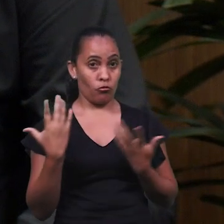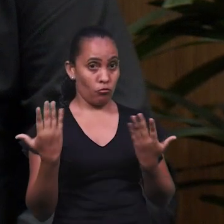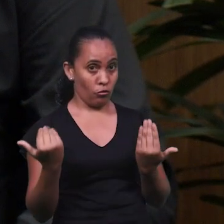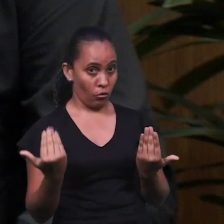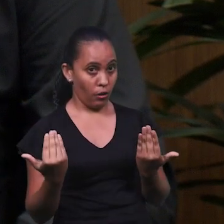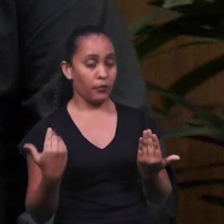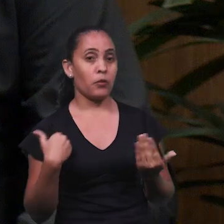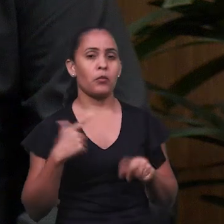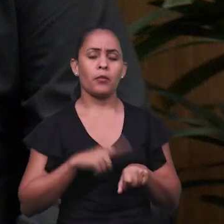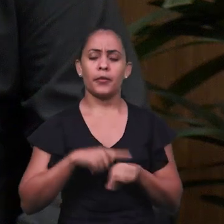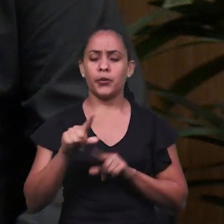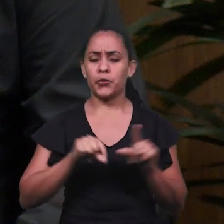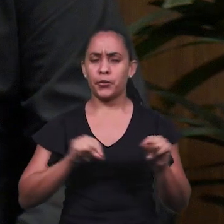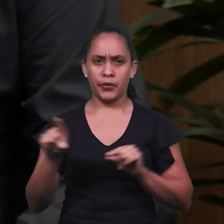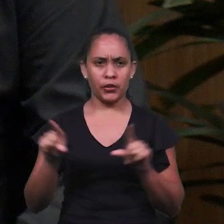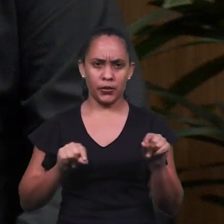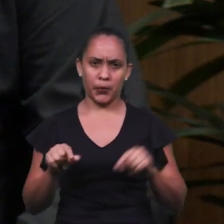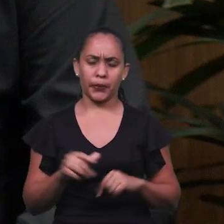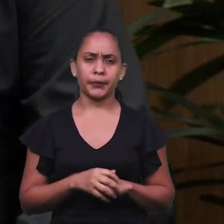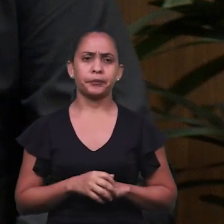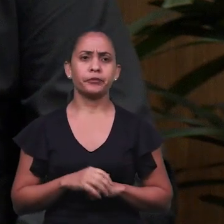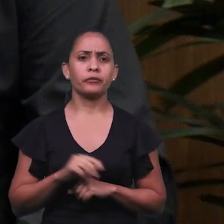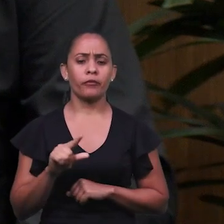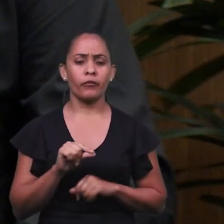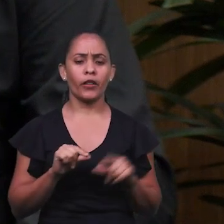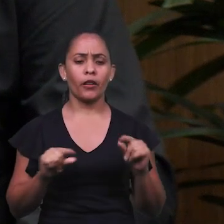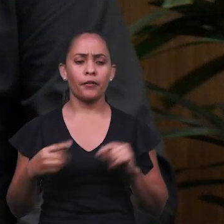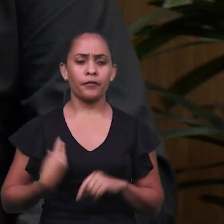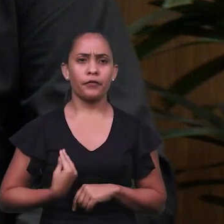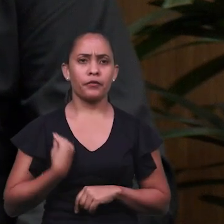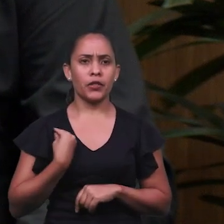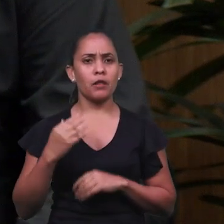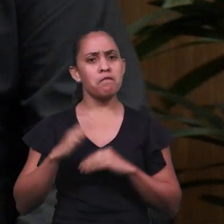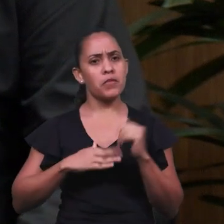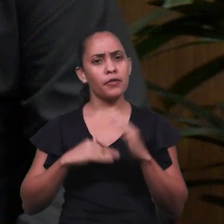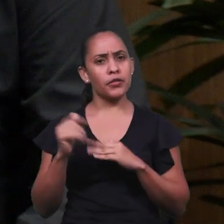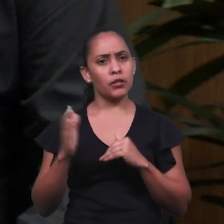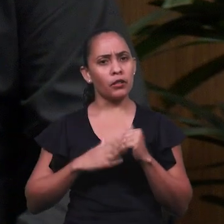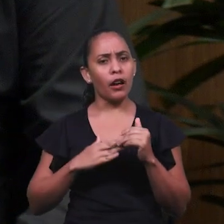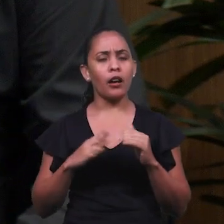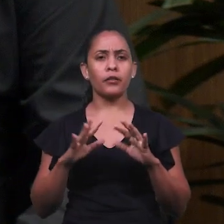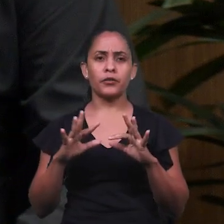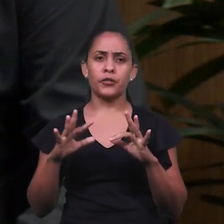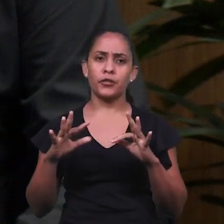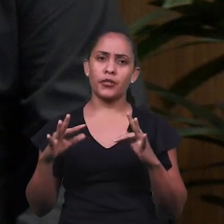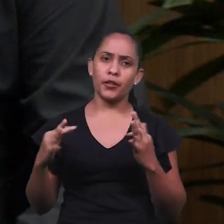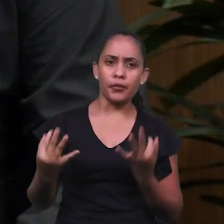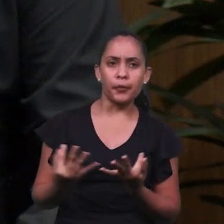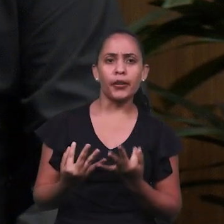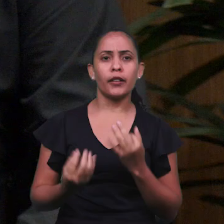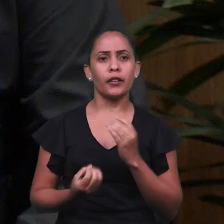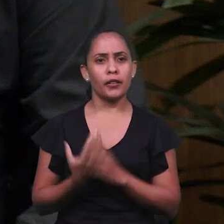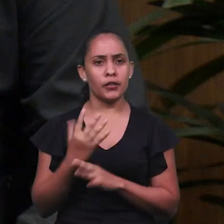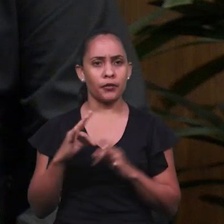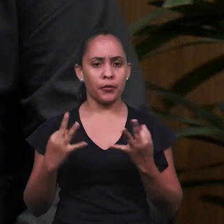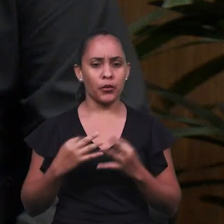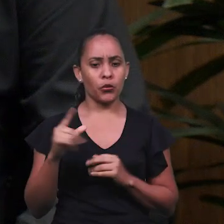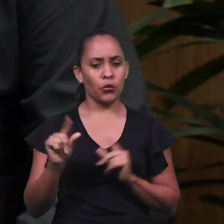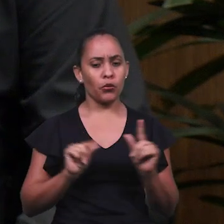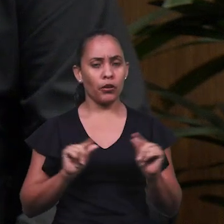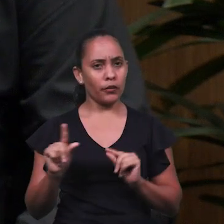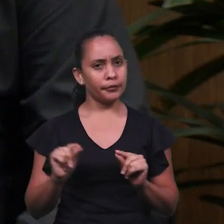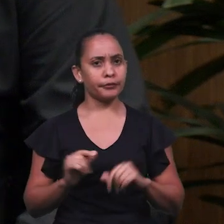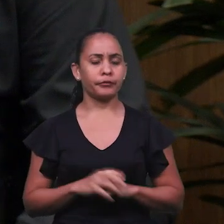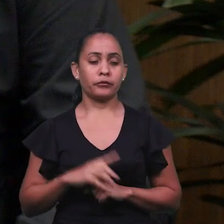nós vivemos momentos de muitas escolhas, né? Escolha essas de vida profissional, constituição de lar, e às vezes, dependendo da escolha que